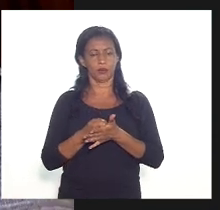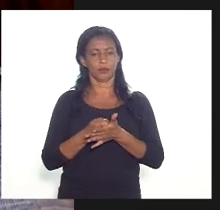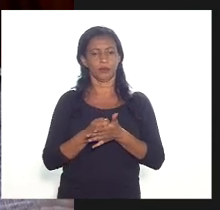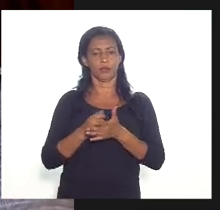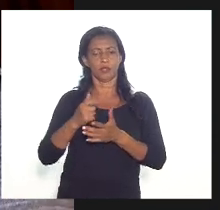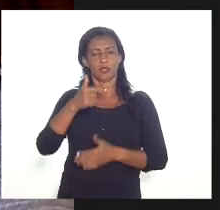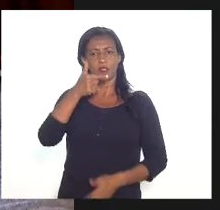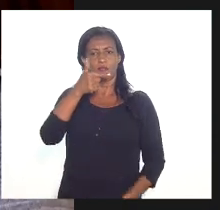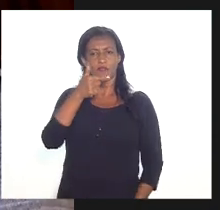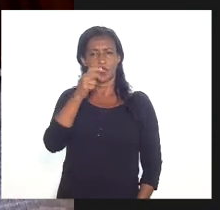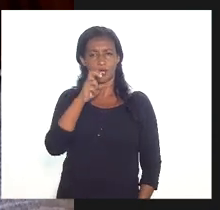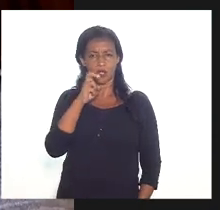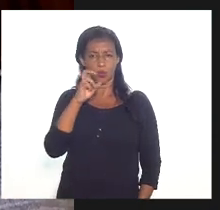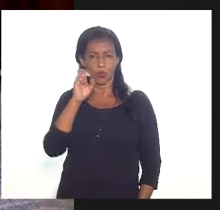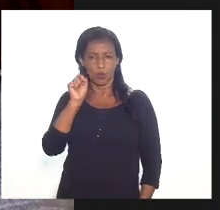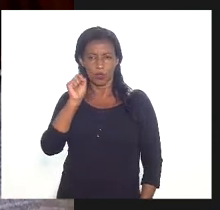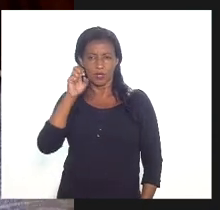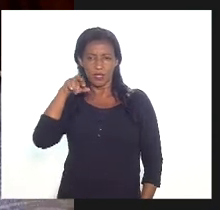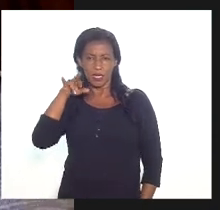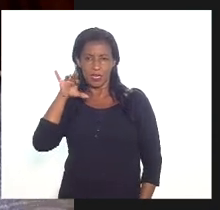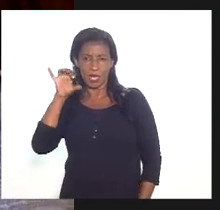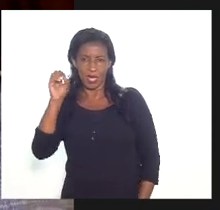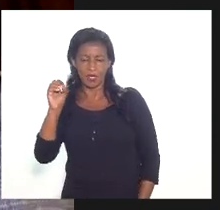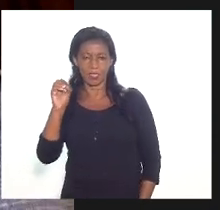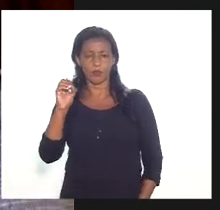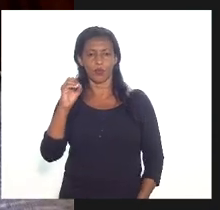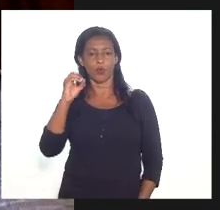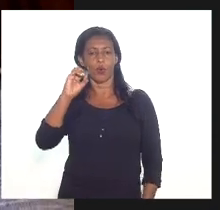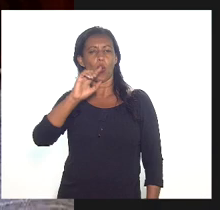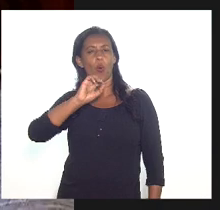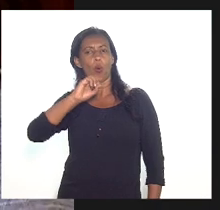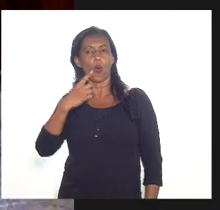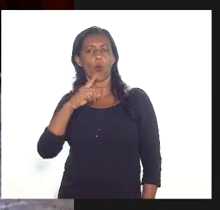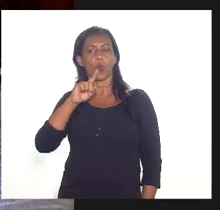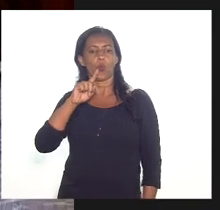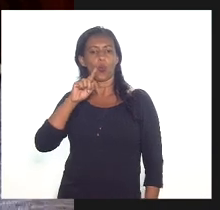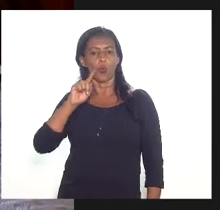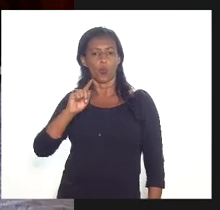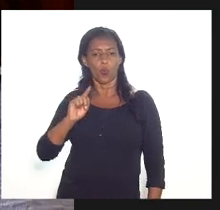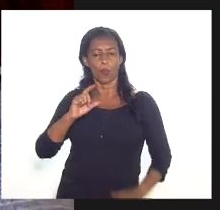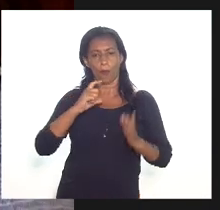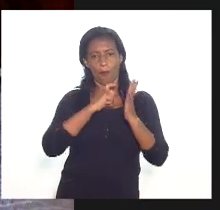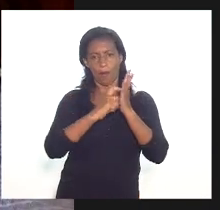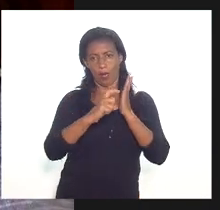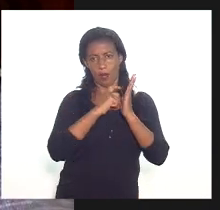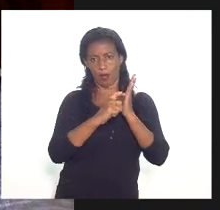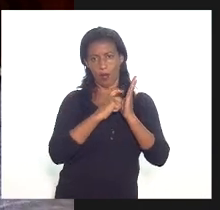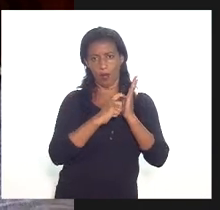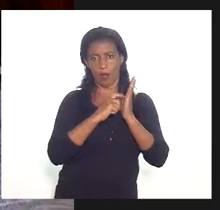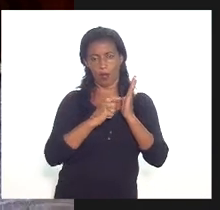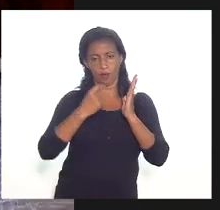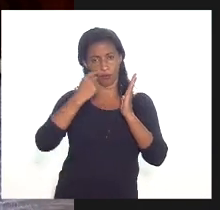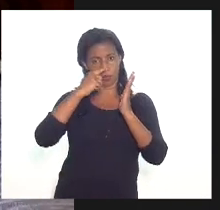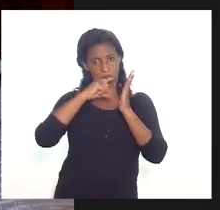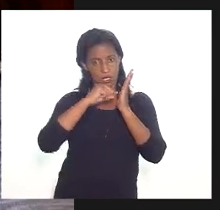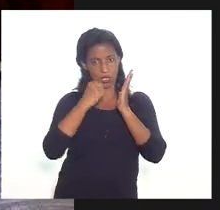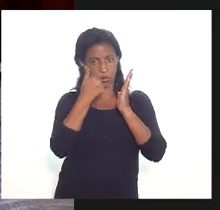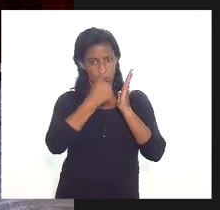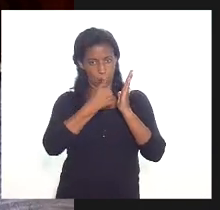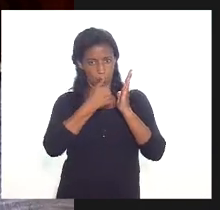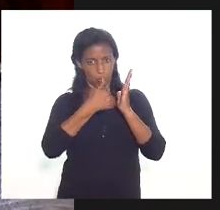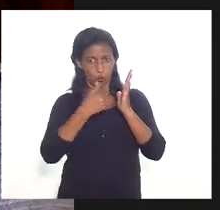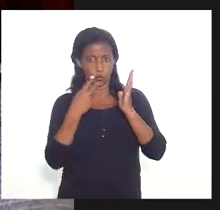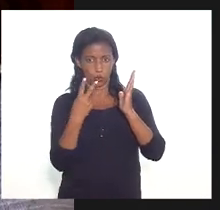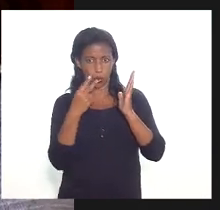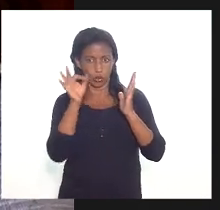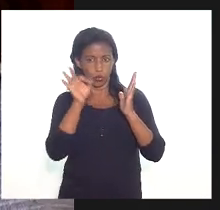mínimo, 25% da arrecadação de ICMS no exercício anterior. Para inciso 1,